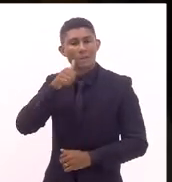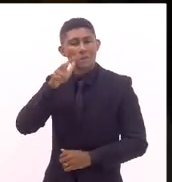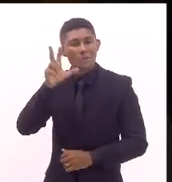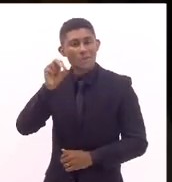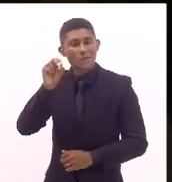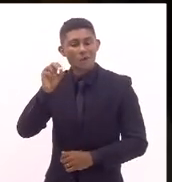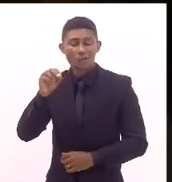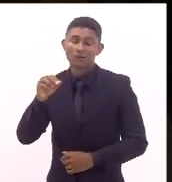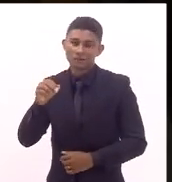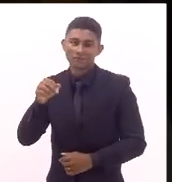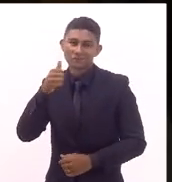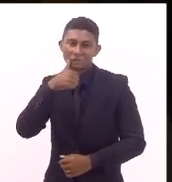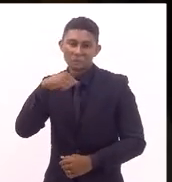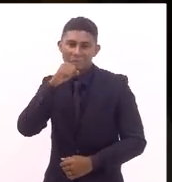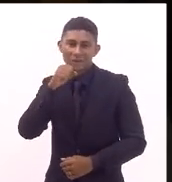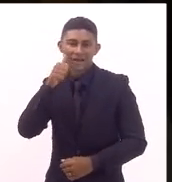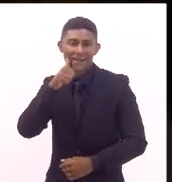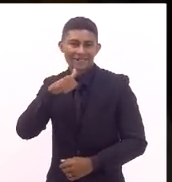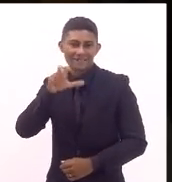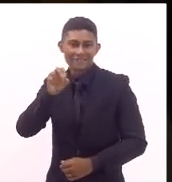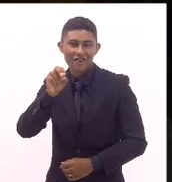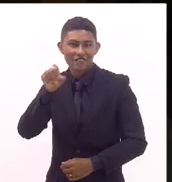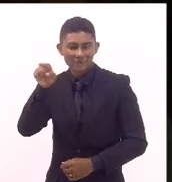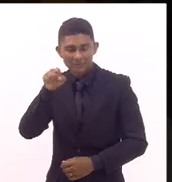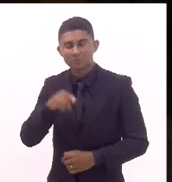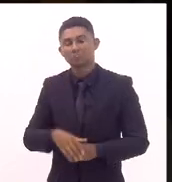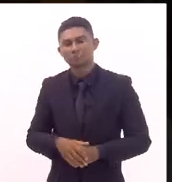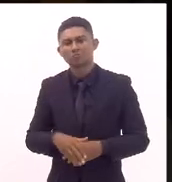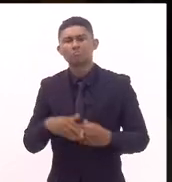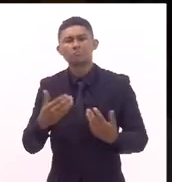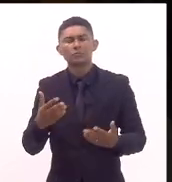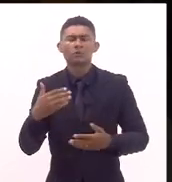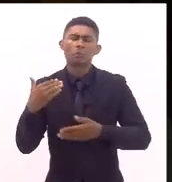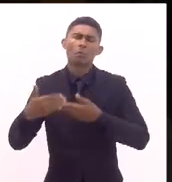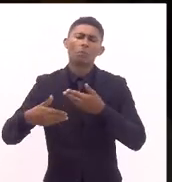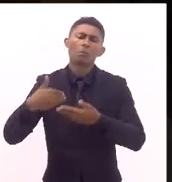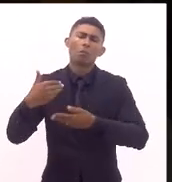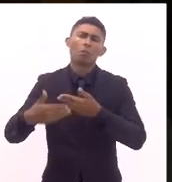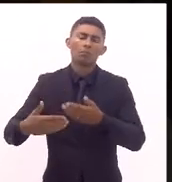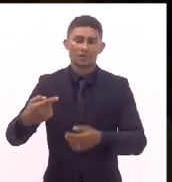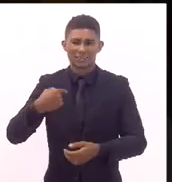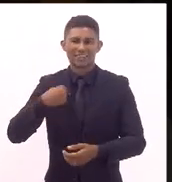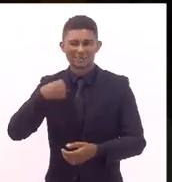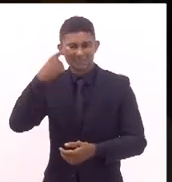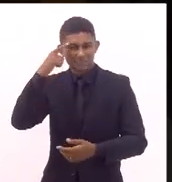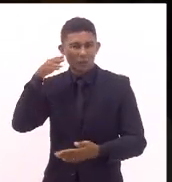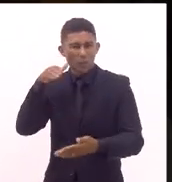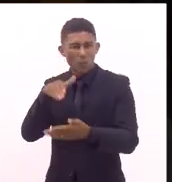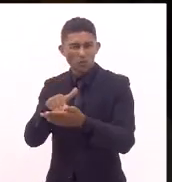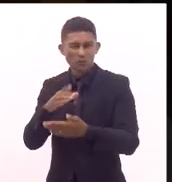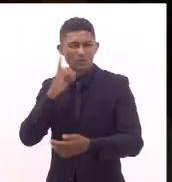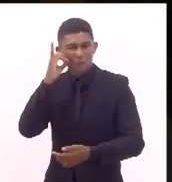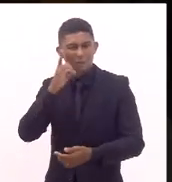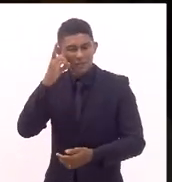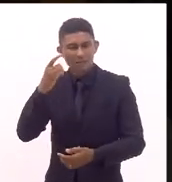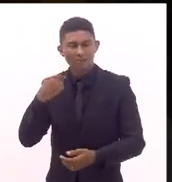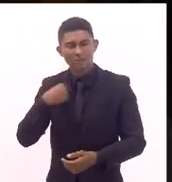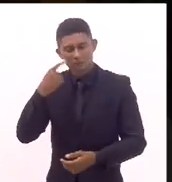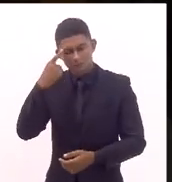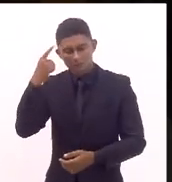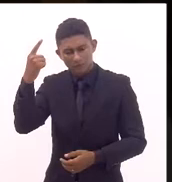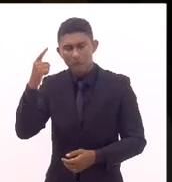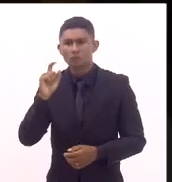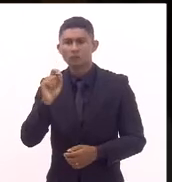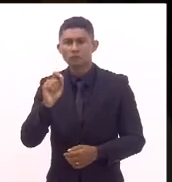i i e eu só lamento que muito tarde no meu mandato meu último mandato eu me apaixonei